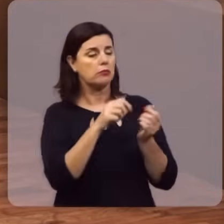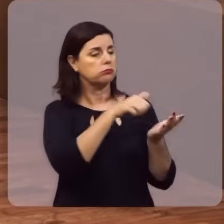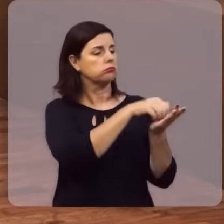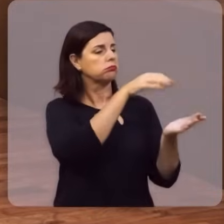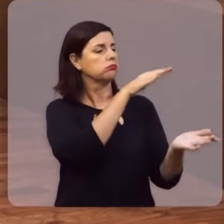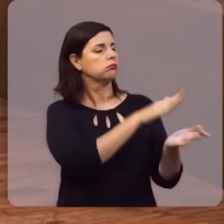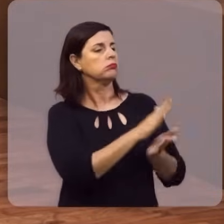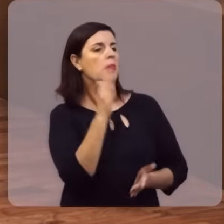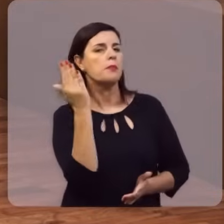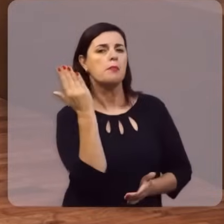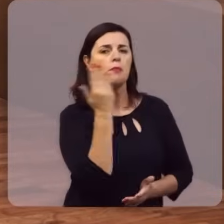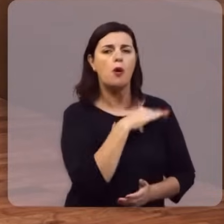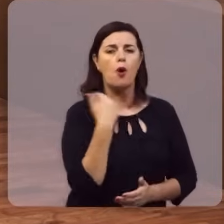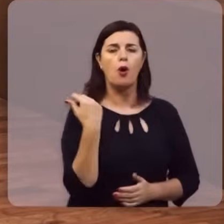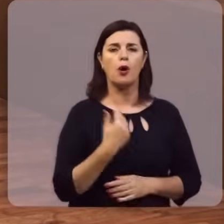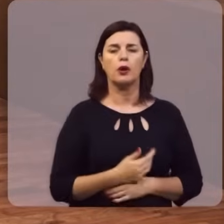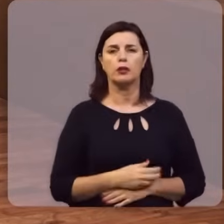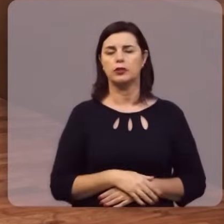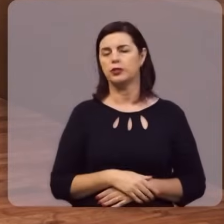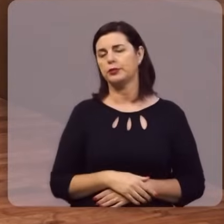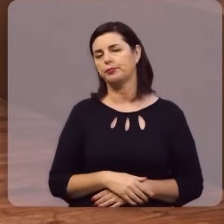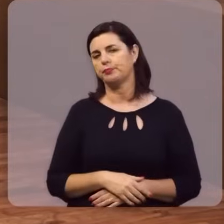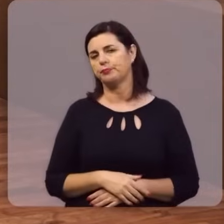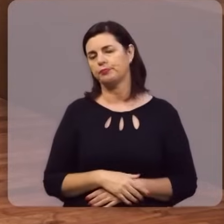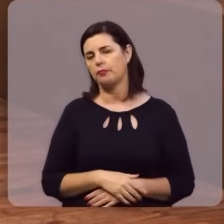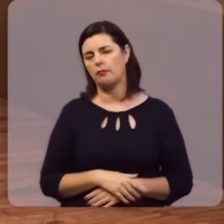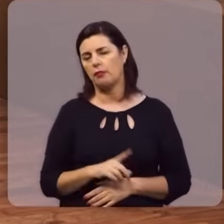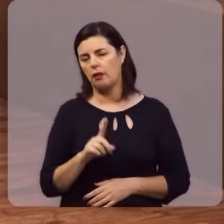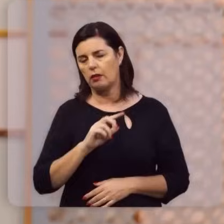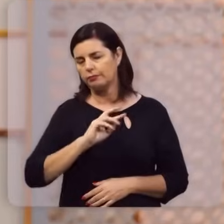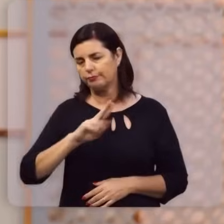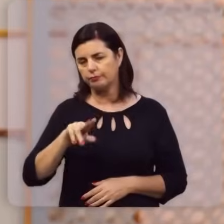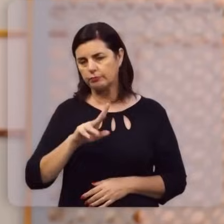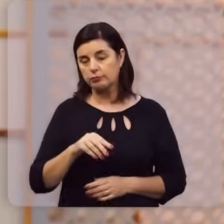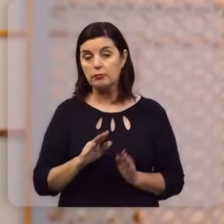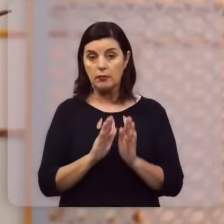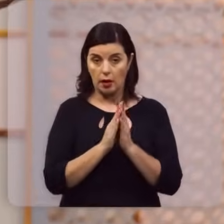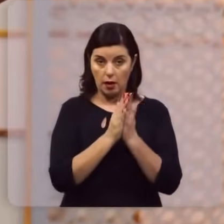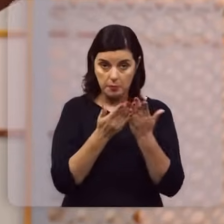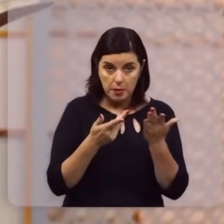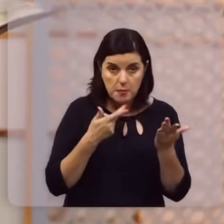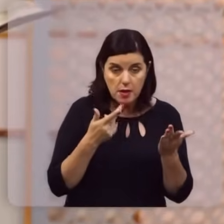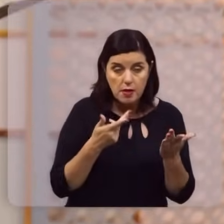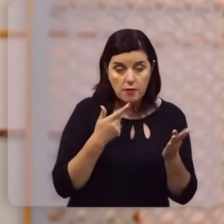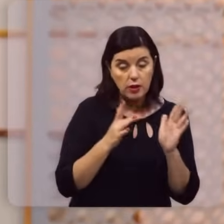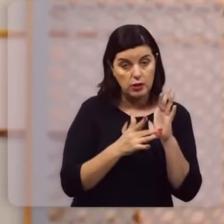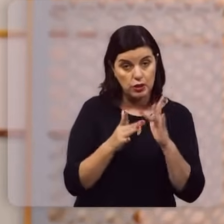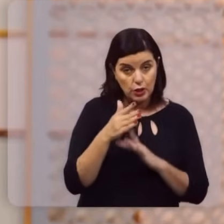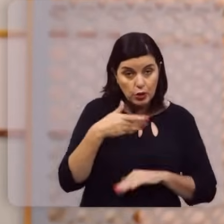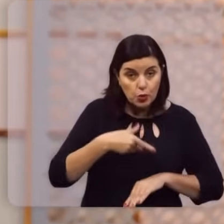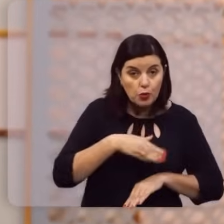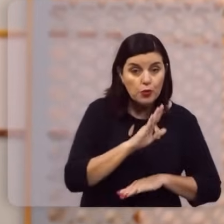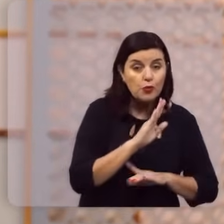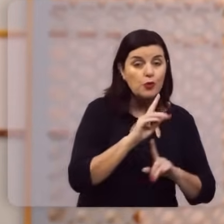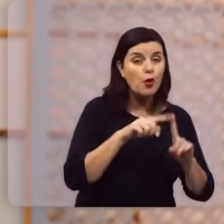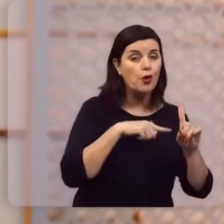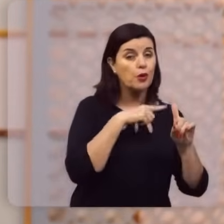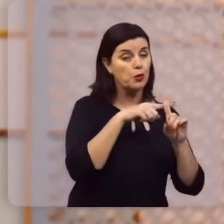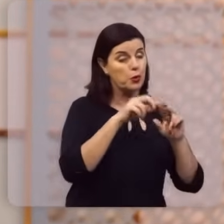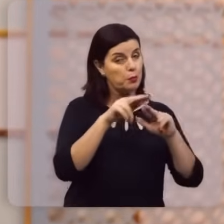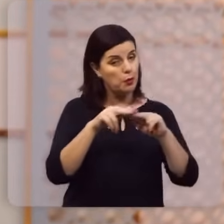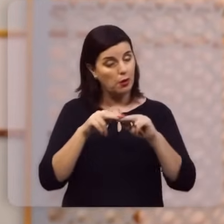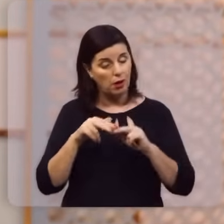prenderam naquele leito vertical da morte diz a Bíblia que Jesus foi para Cruz